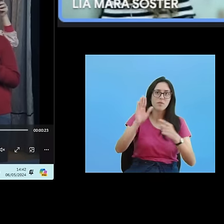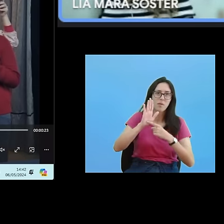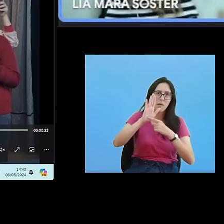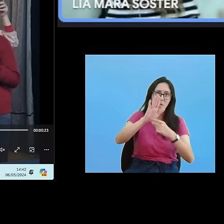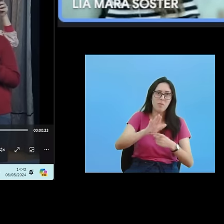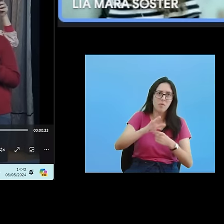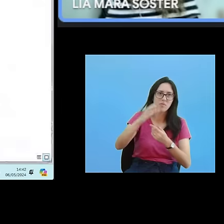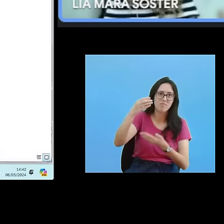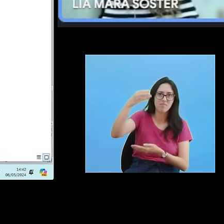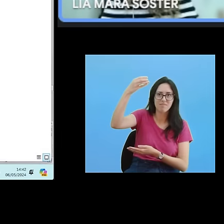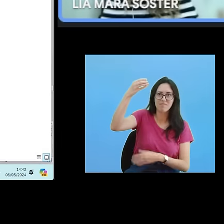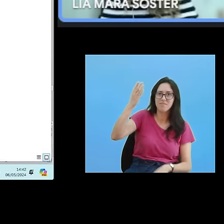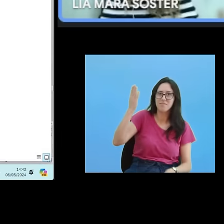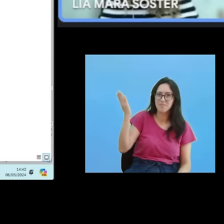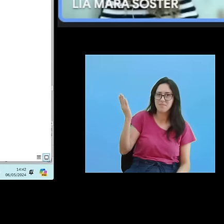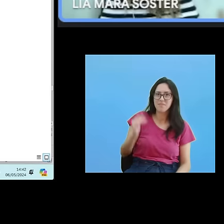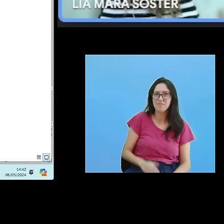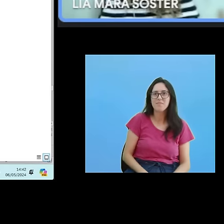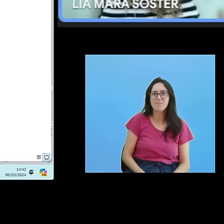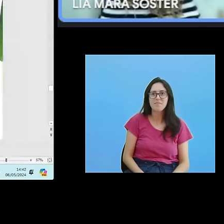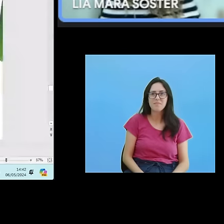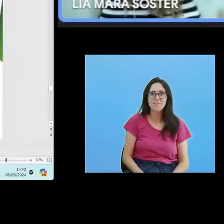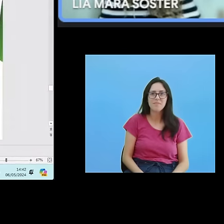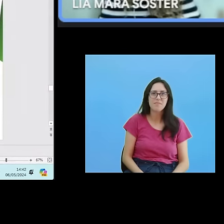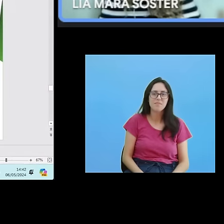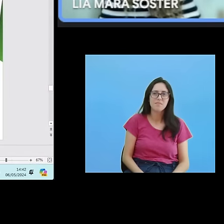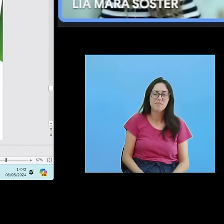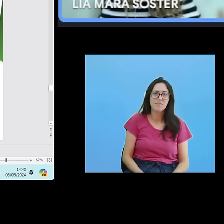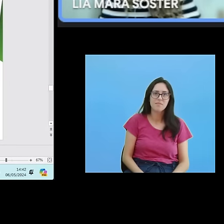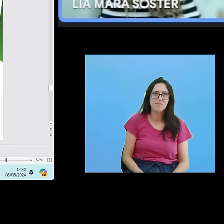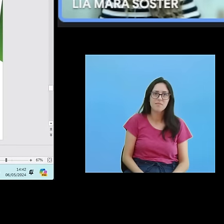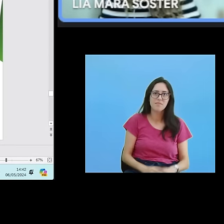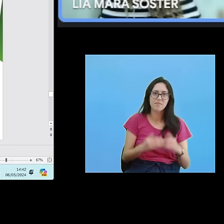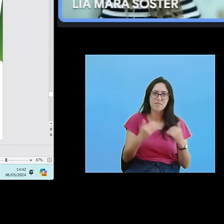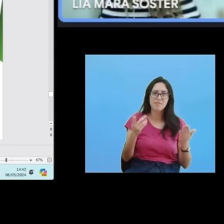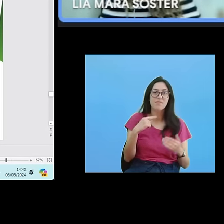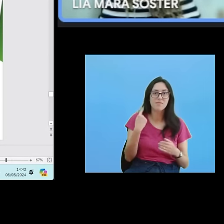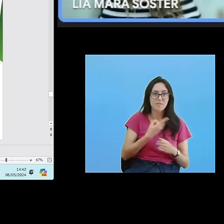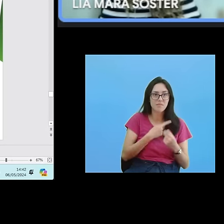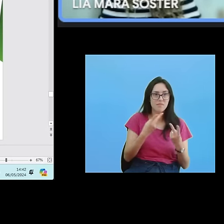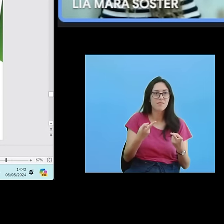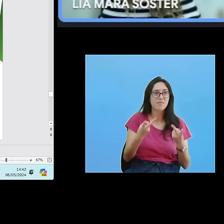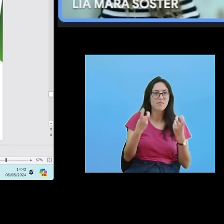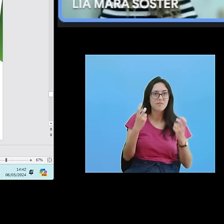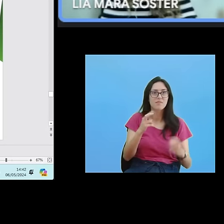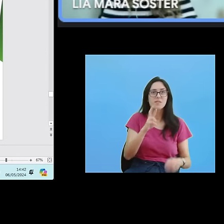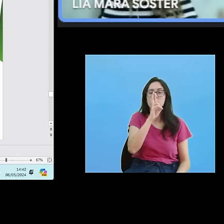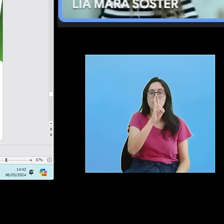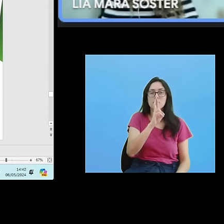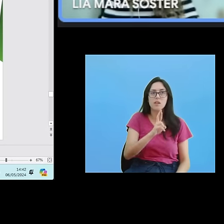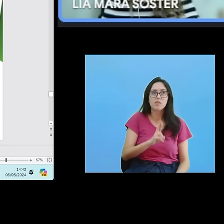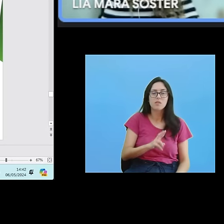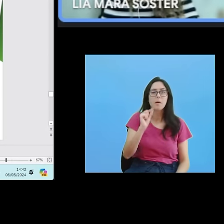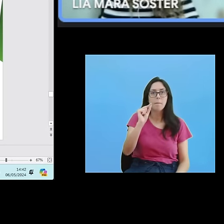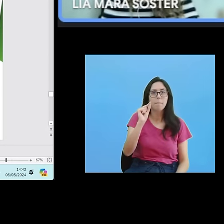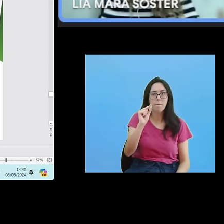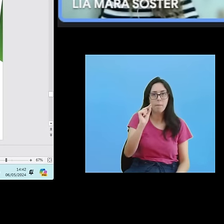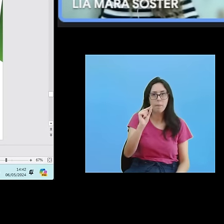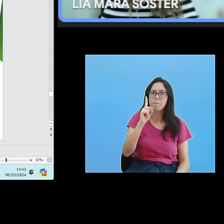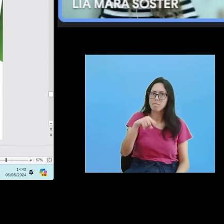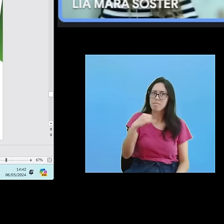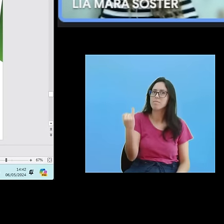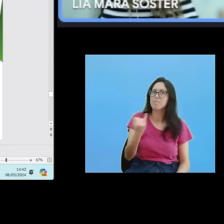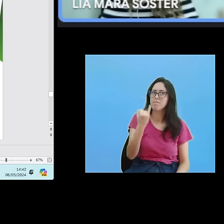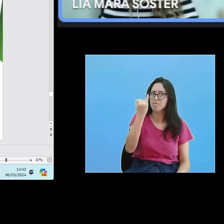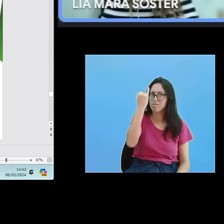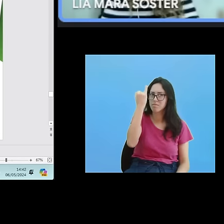produto final dessa oficina. Bom, então, como a gente pode perceber, os resultados, eles são bastante